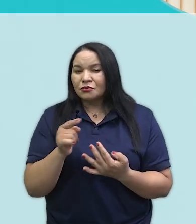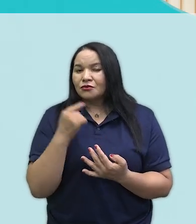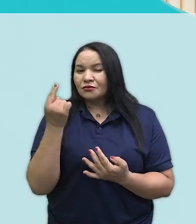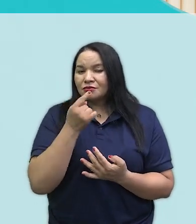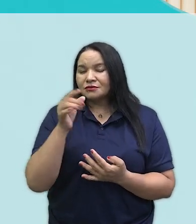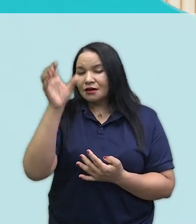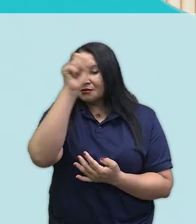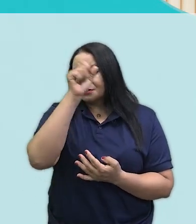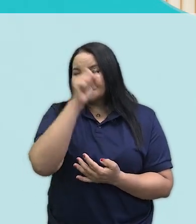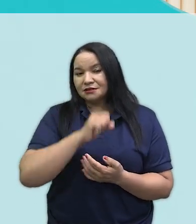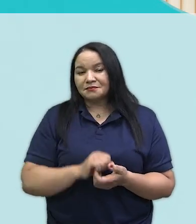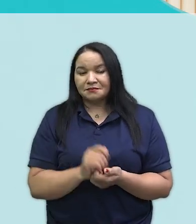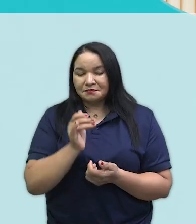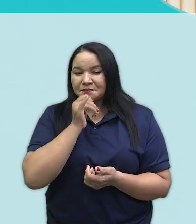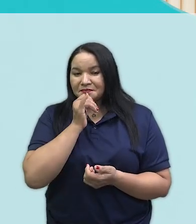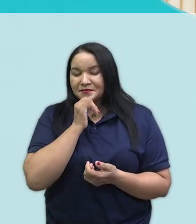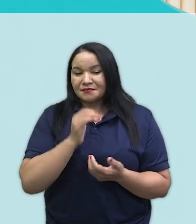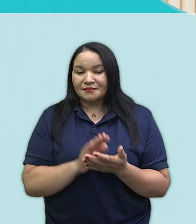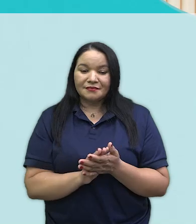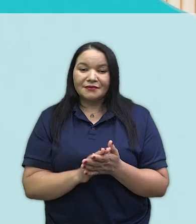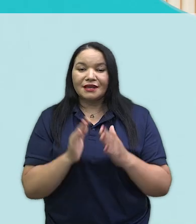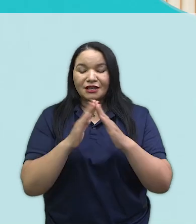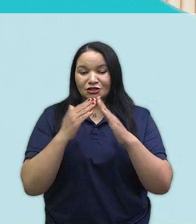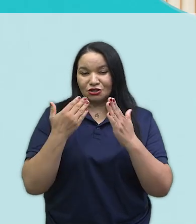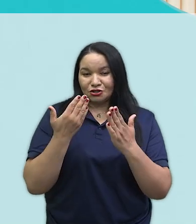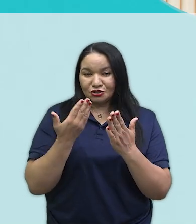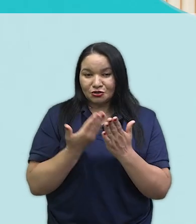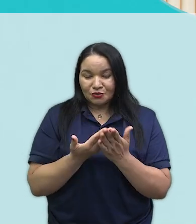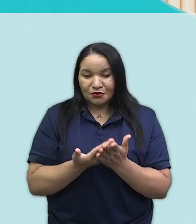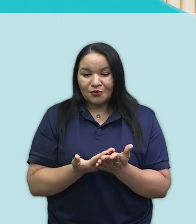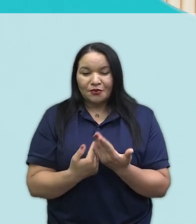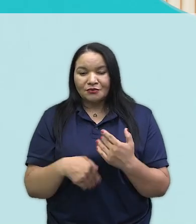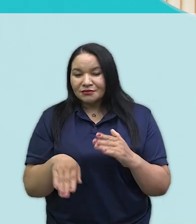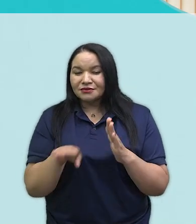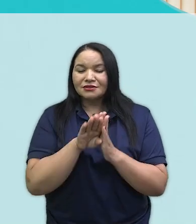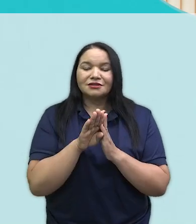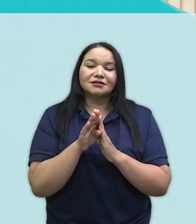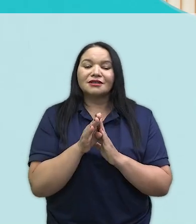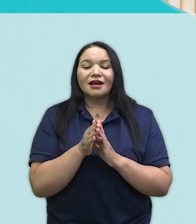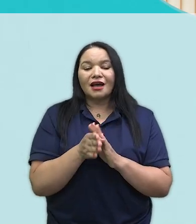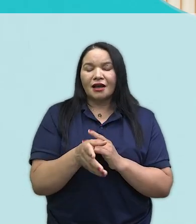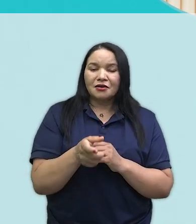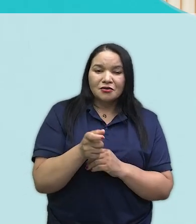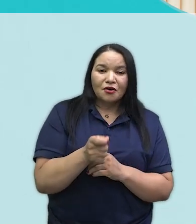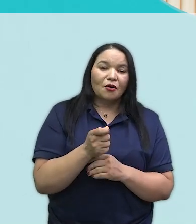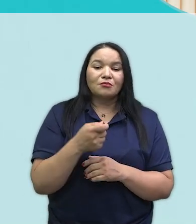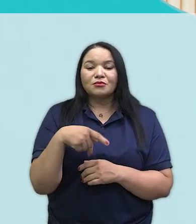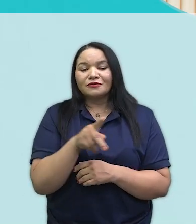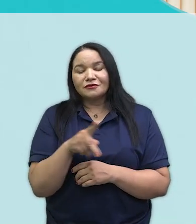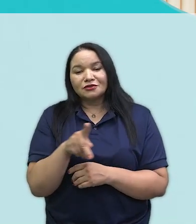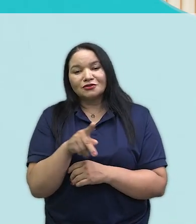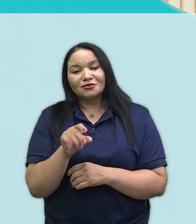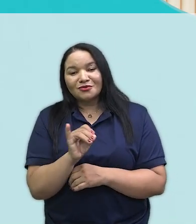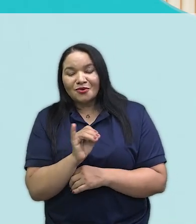Você chega na escola, cumprimenta o seu professor, olá professor, bom dia, boa noite.